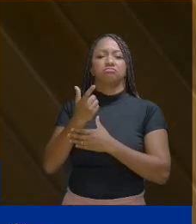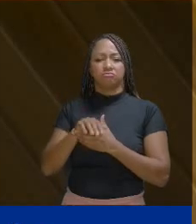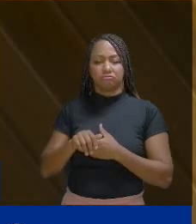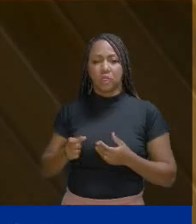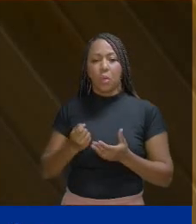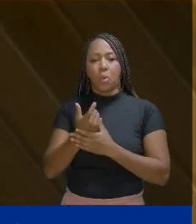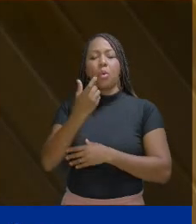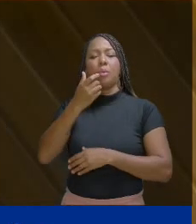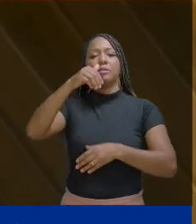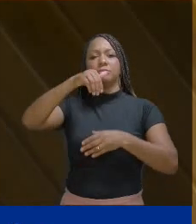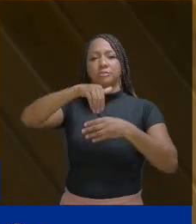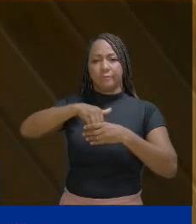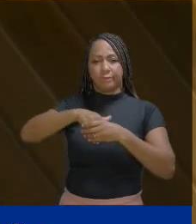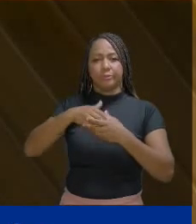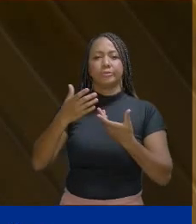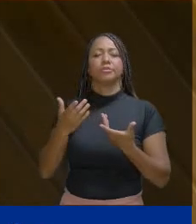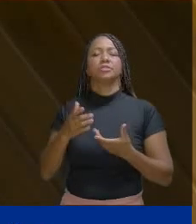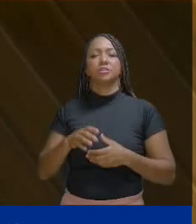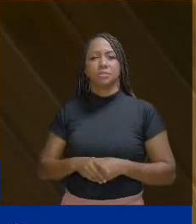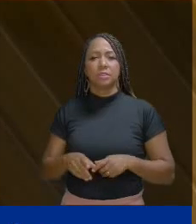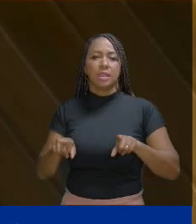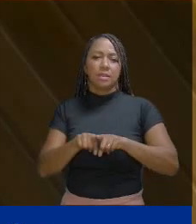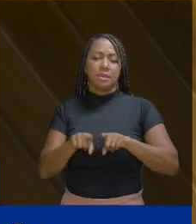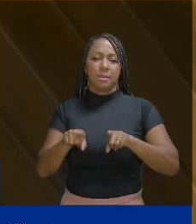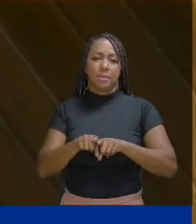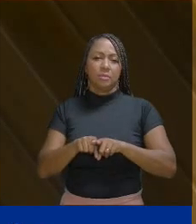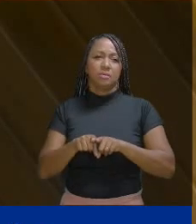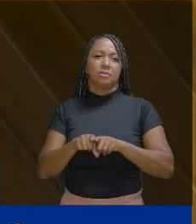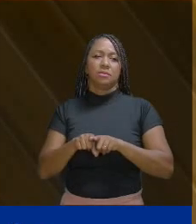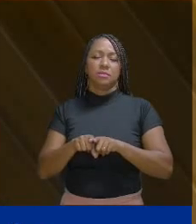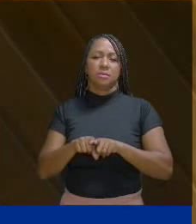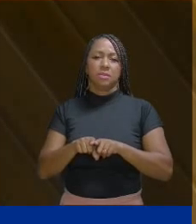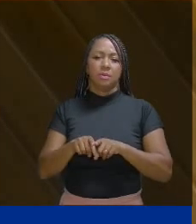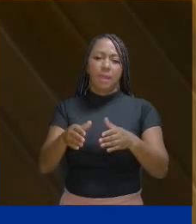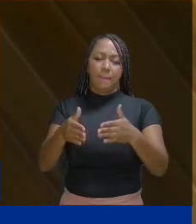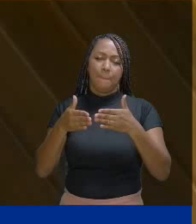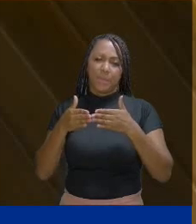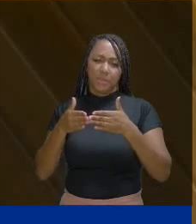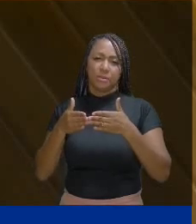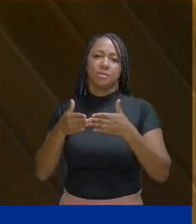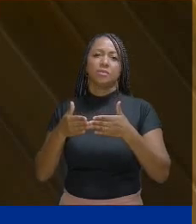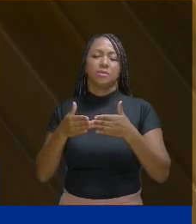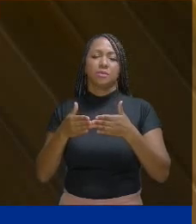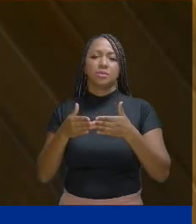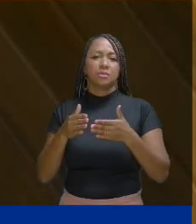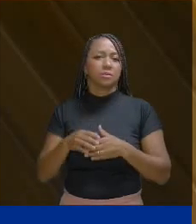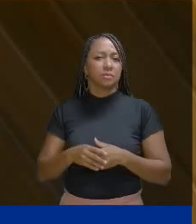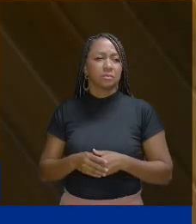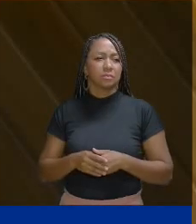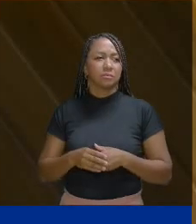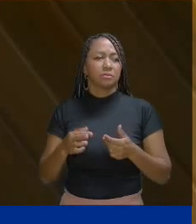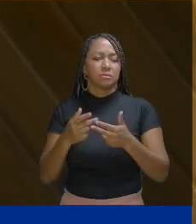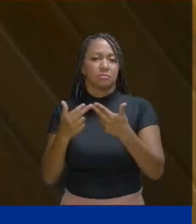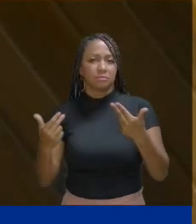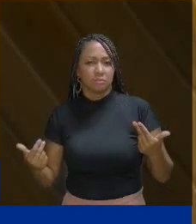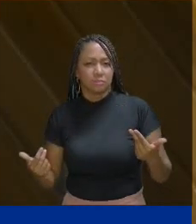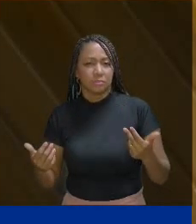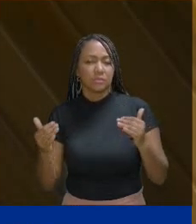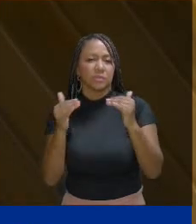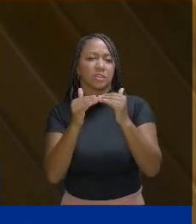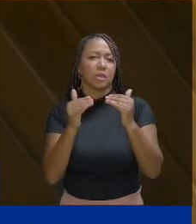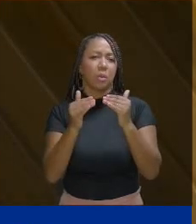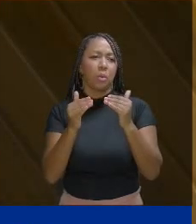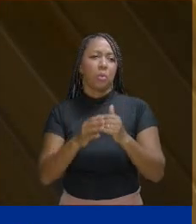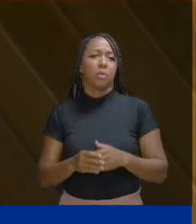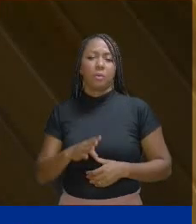de sufrágio, tais como referência e encomendas e alguma coisinha, que, de acordo